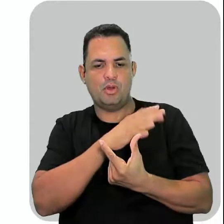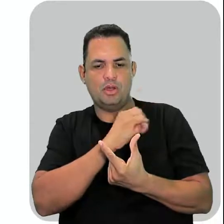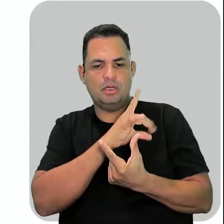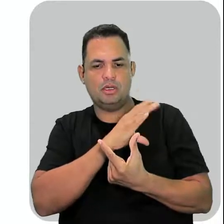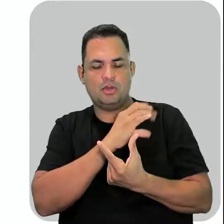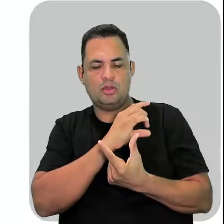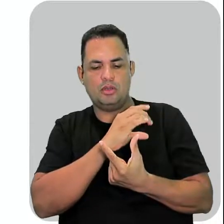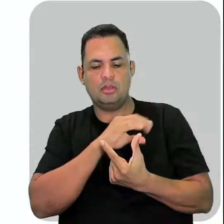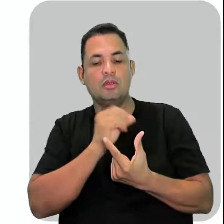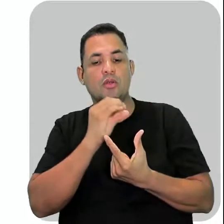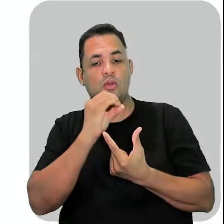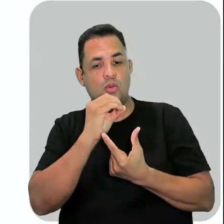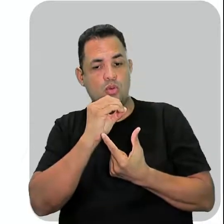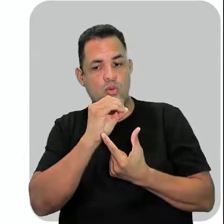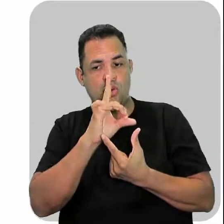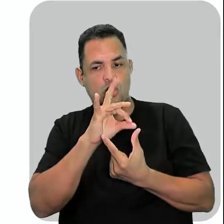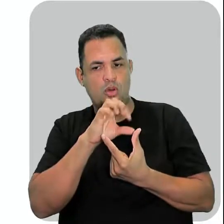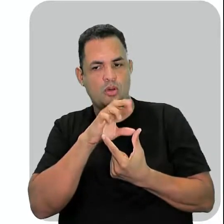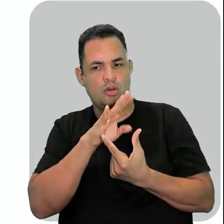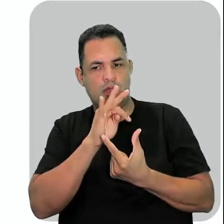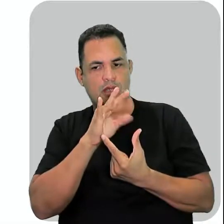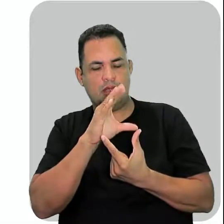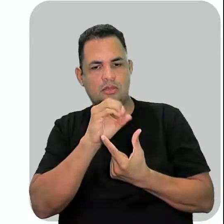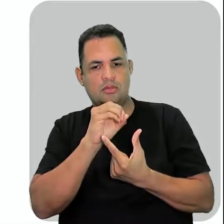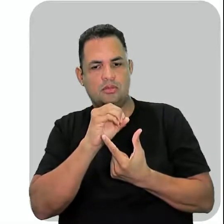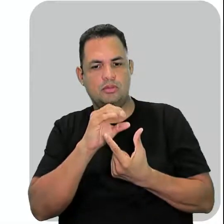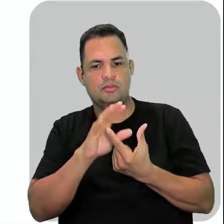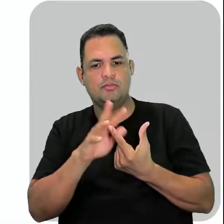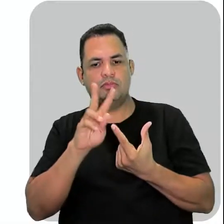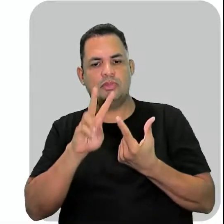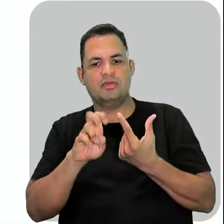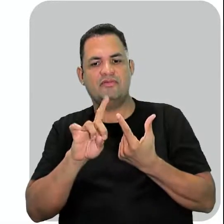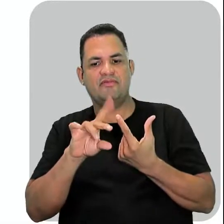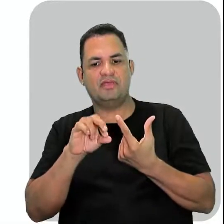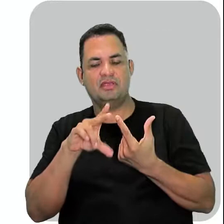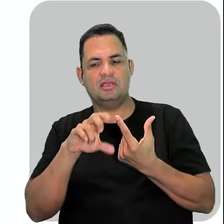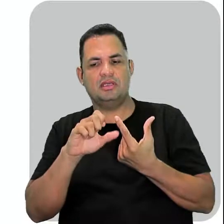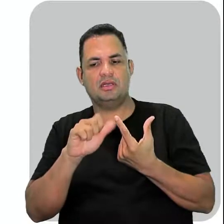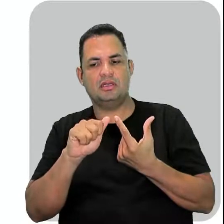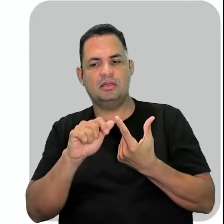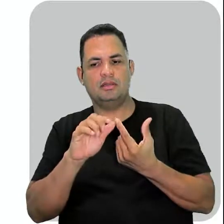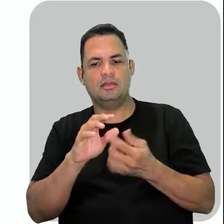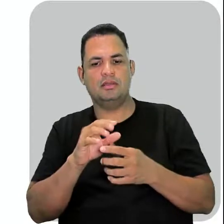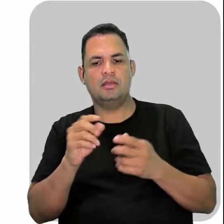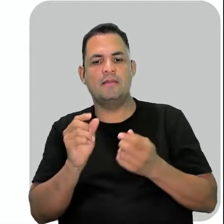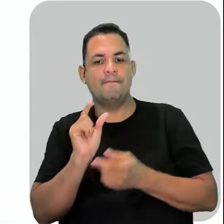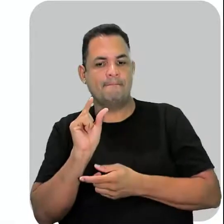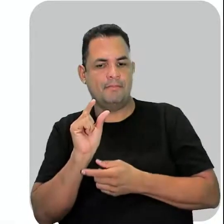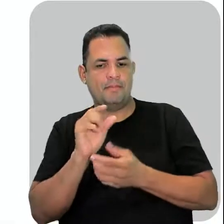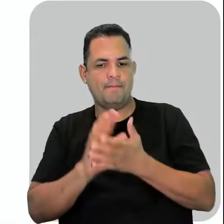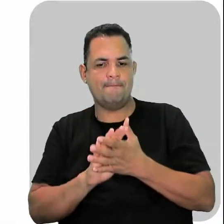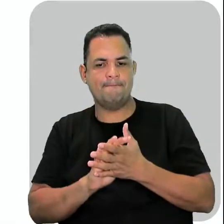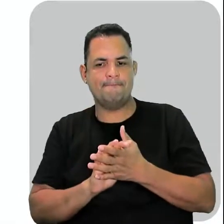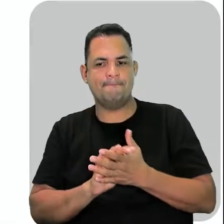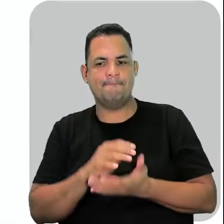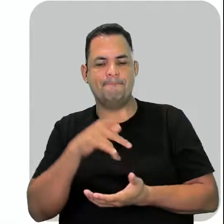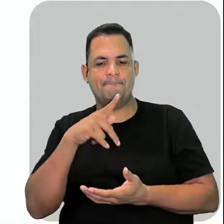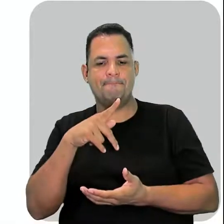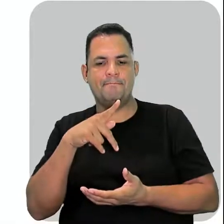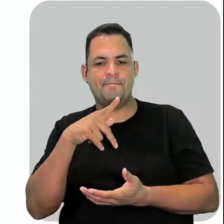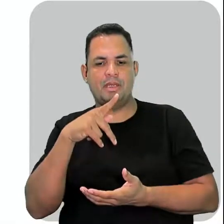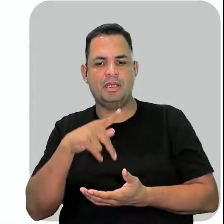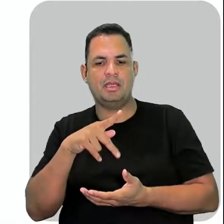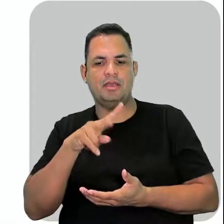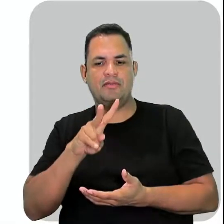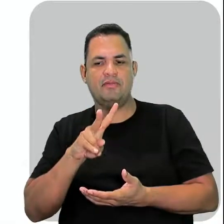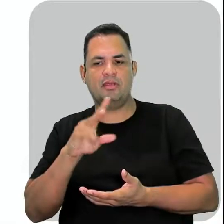policloreto de vinila, abreviado em PVC. Esta é uma reação